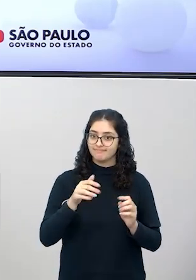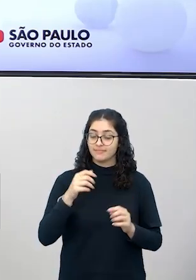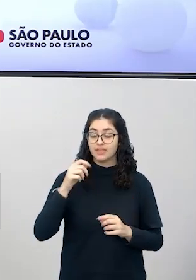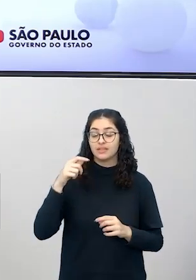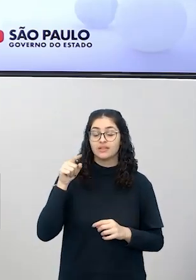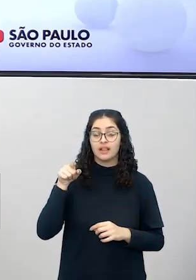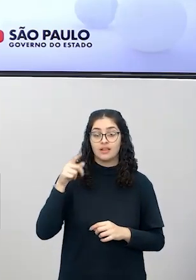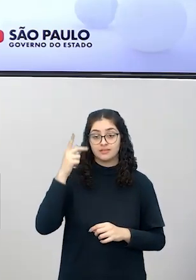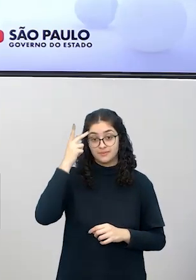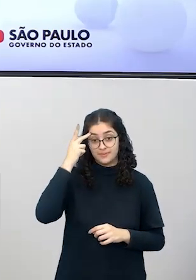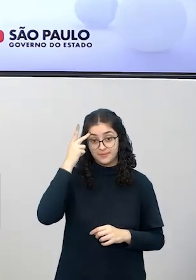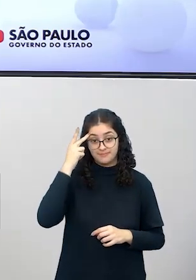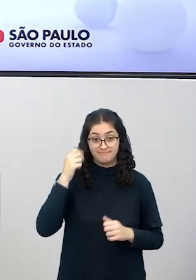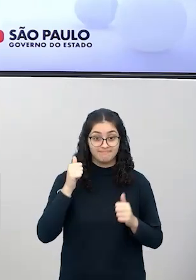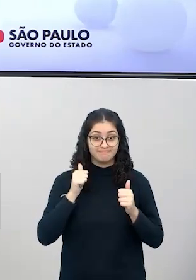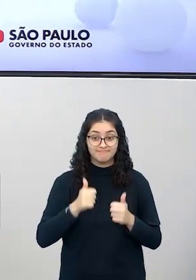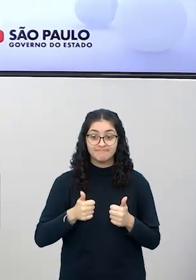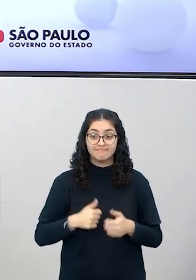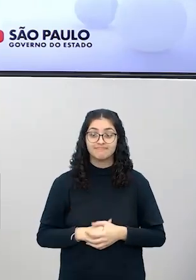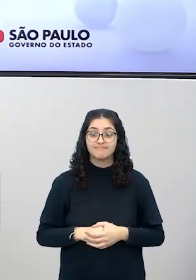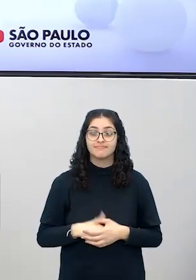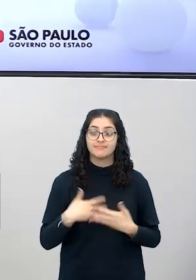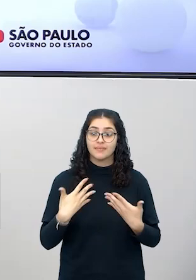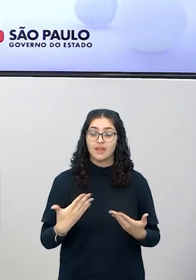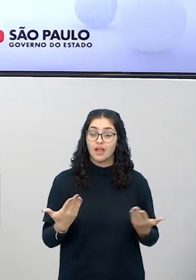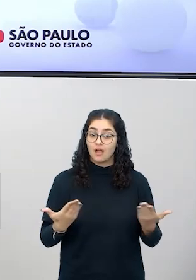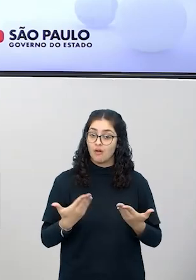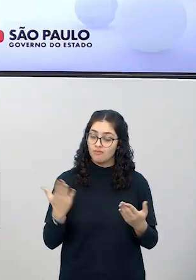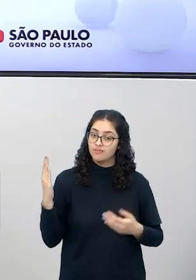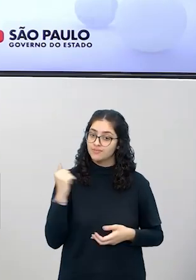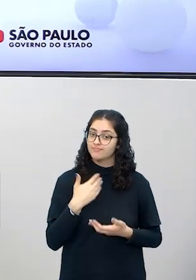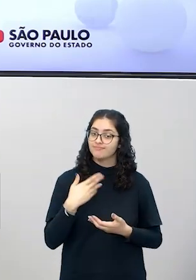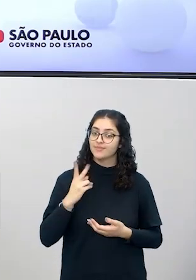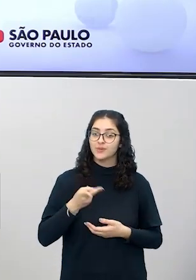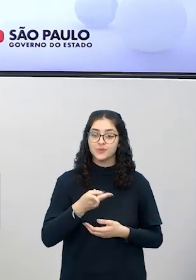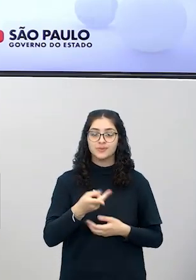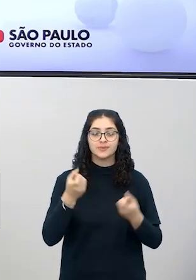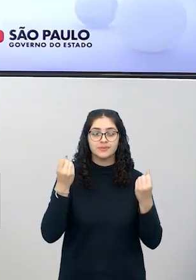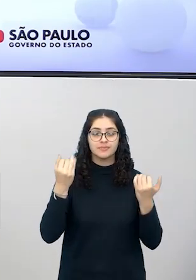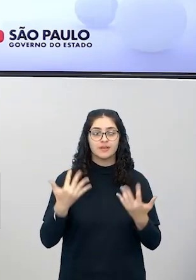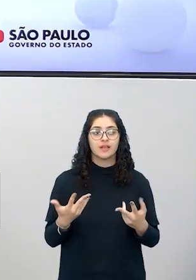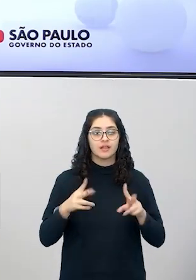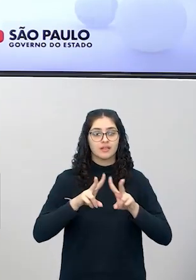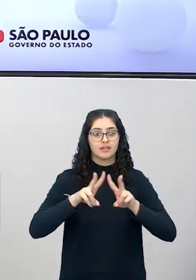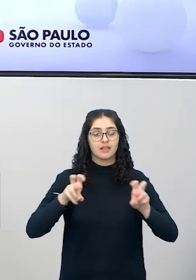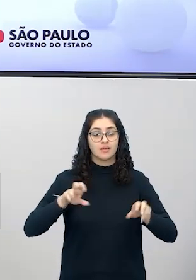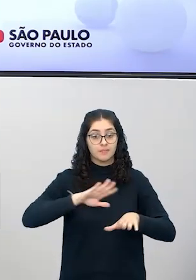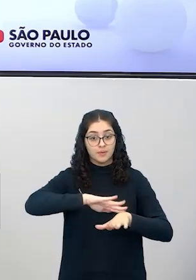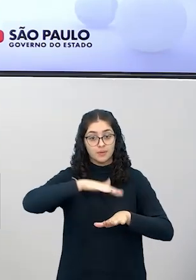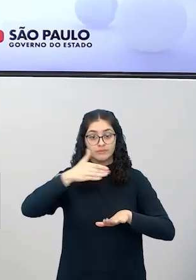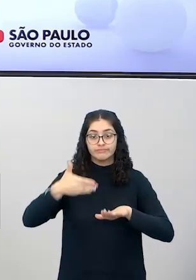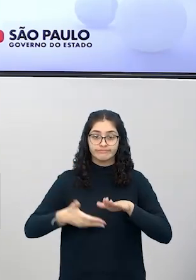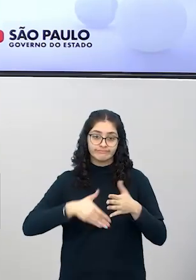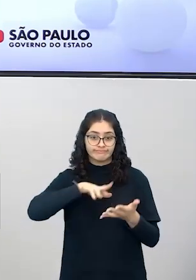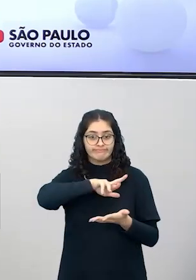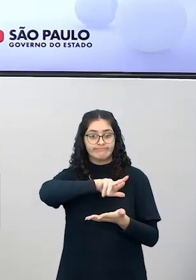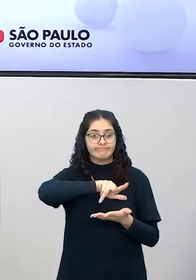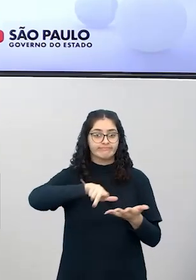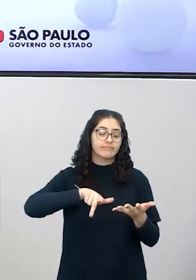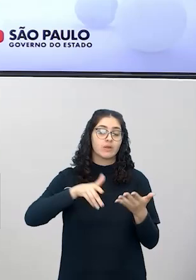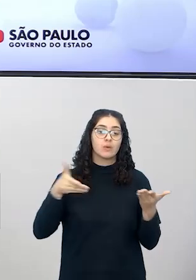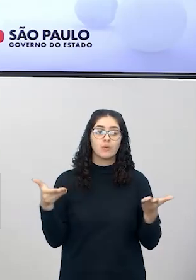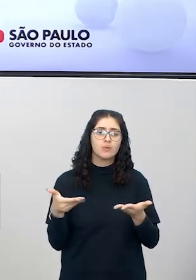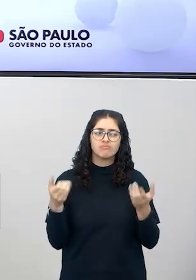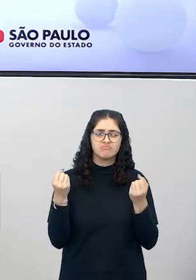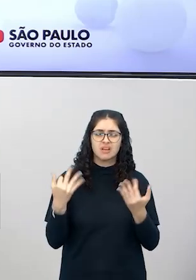SP. Bom, agora nós vamos dar continuidade então aqui, falando um pouquinho mais sobre os temas contemporâneos transversais. Hoje nós